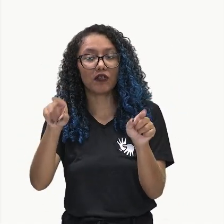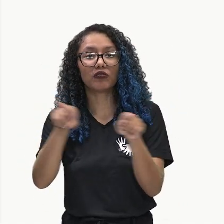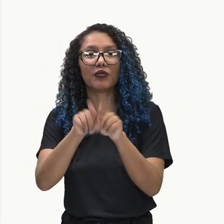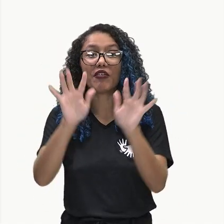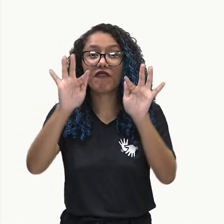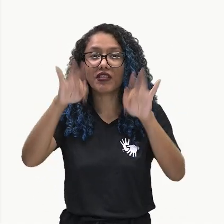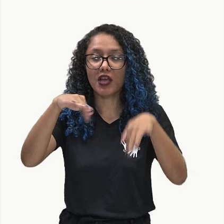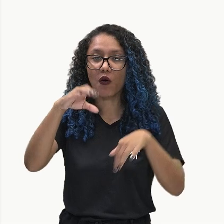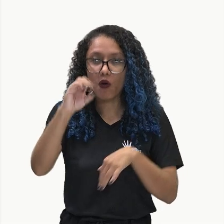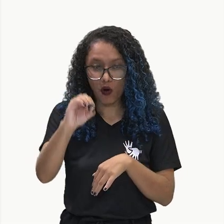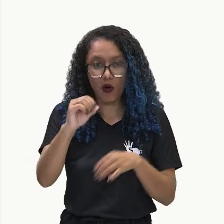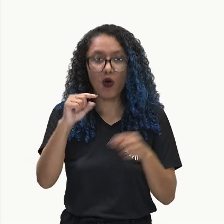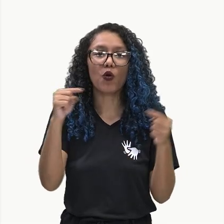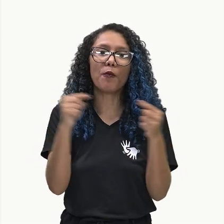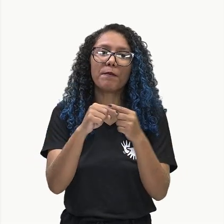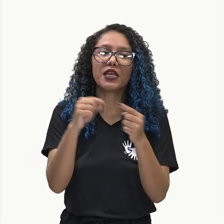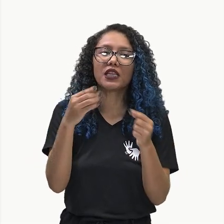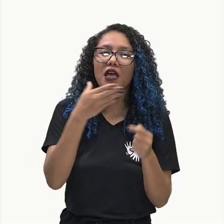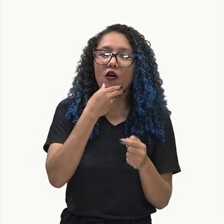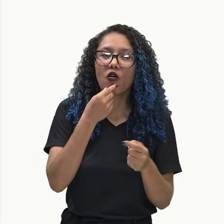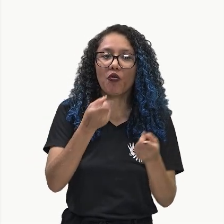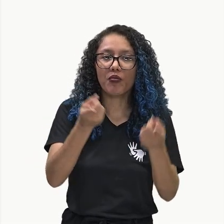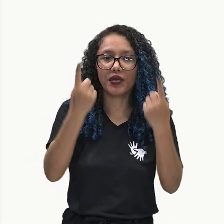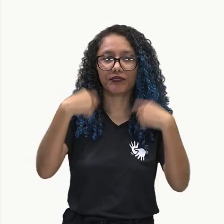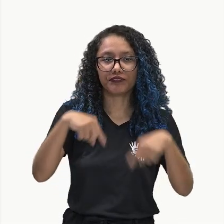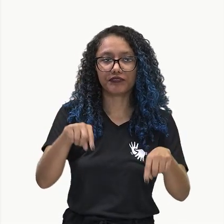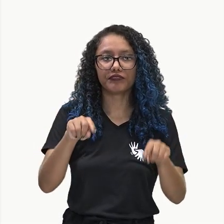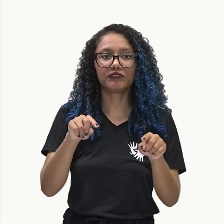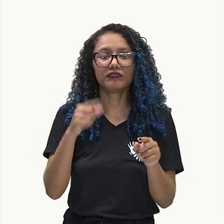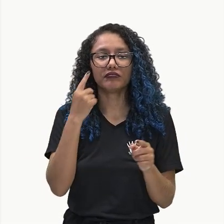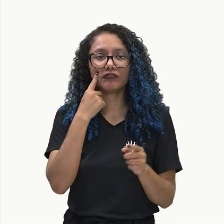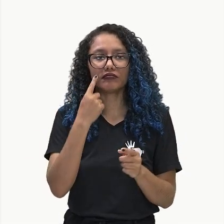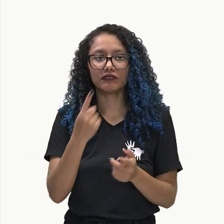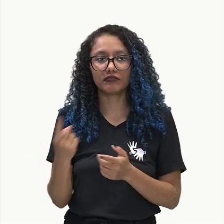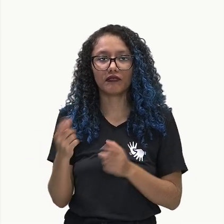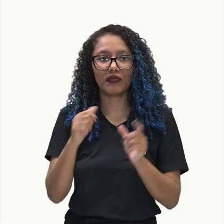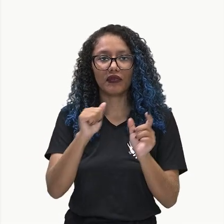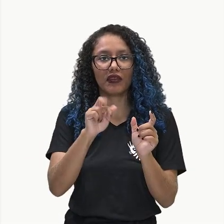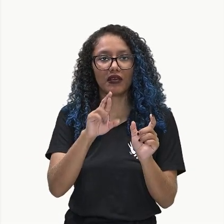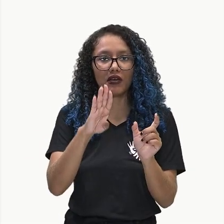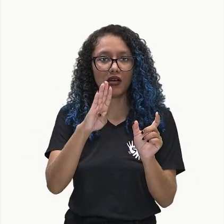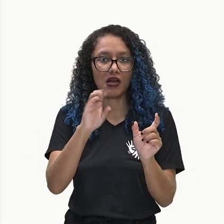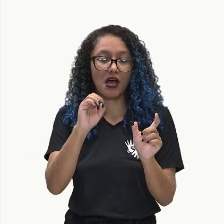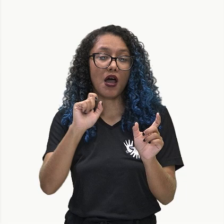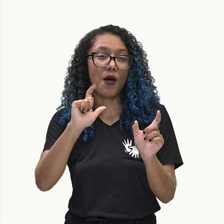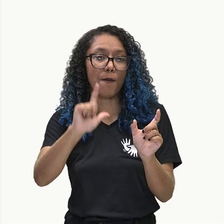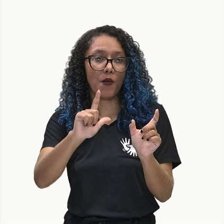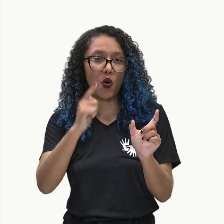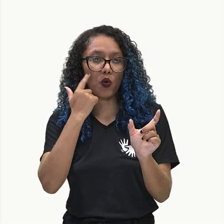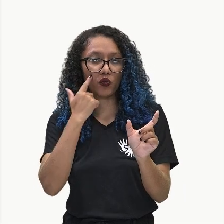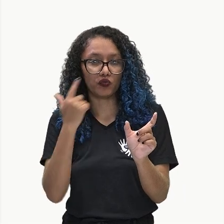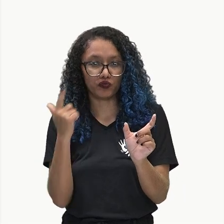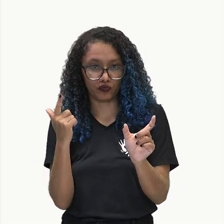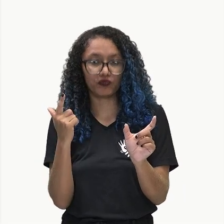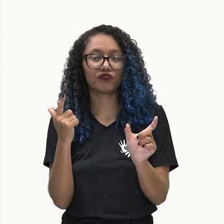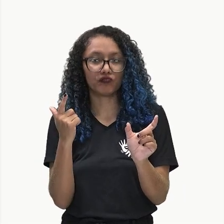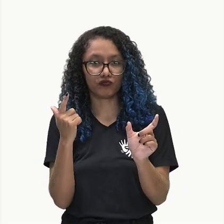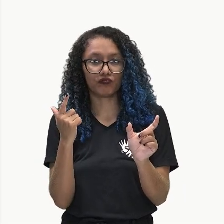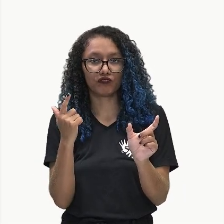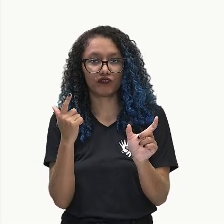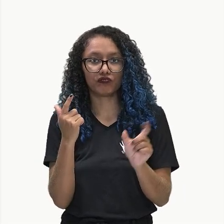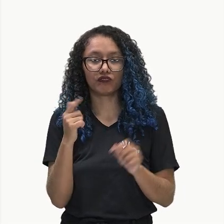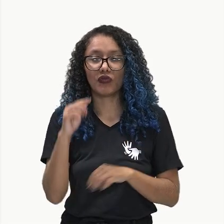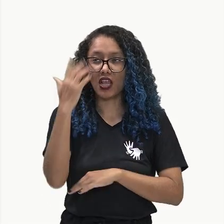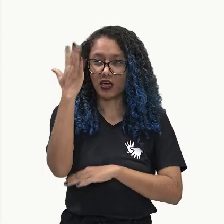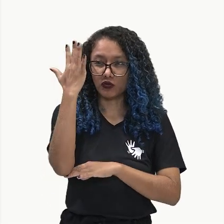masculino. El árbol, olha o L, dá sombra em los dias calorosos. Então, a árvore, né, dá sombra